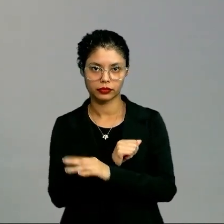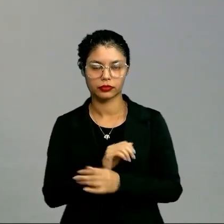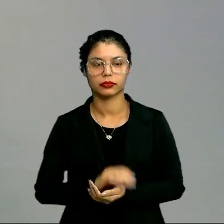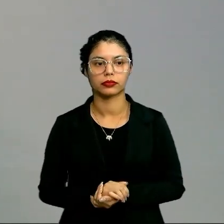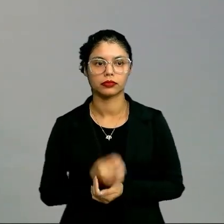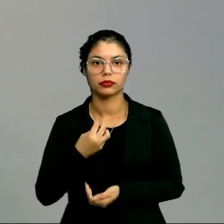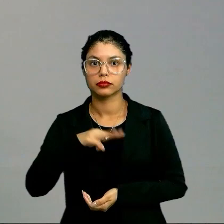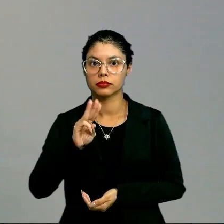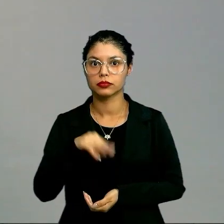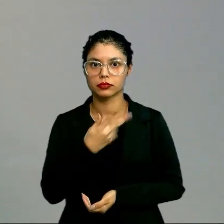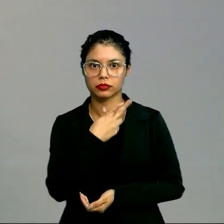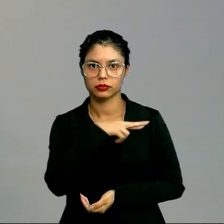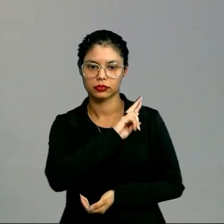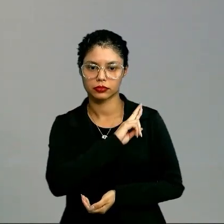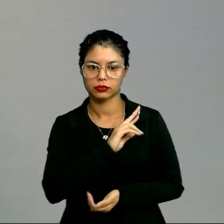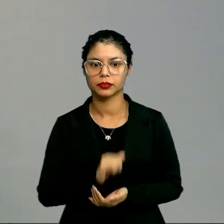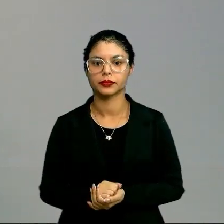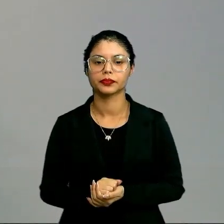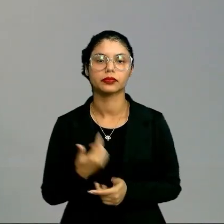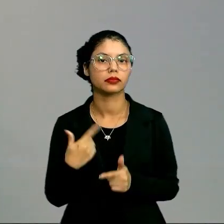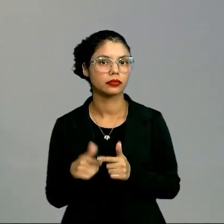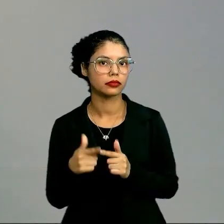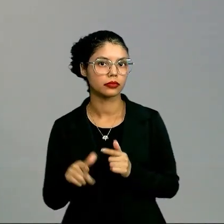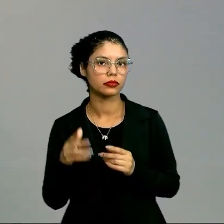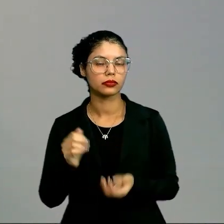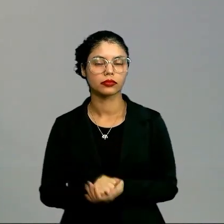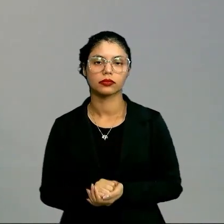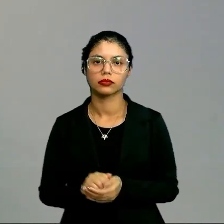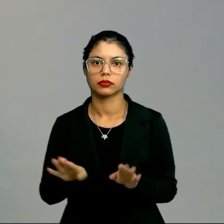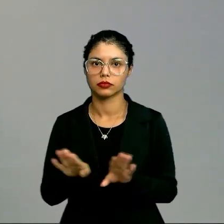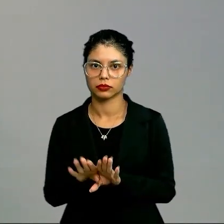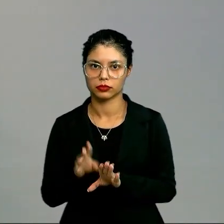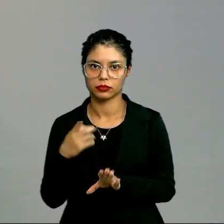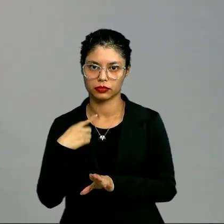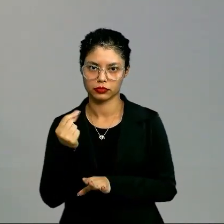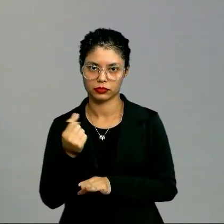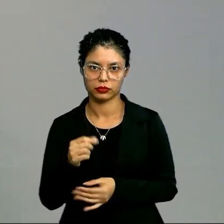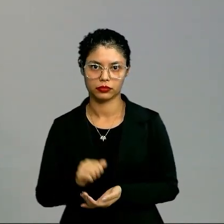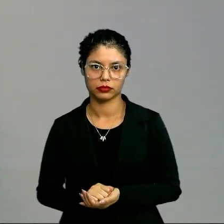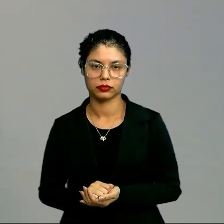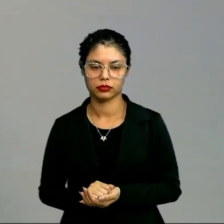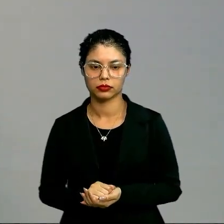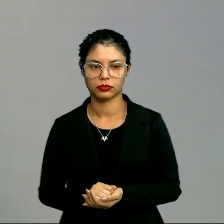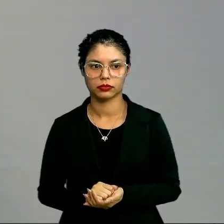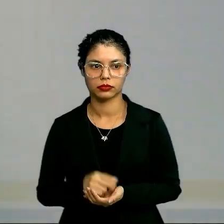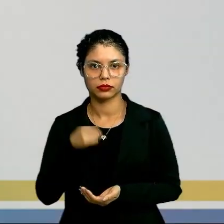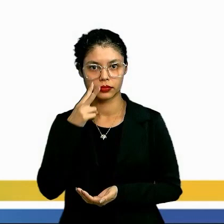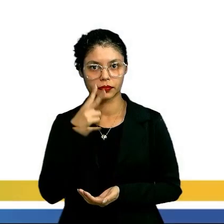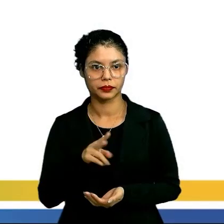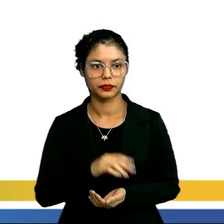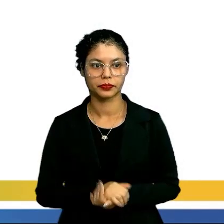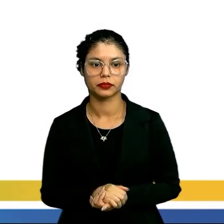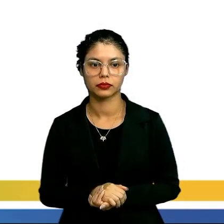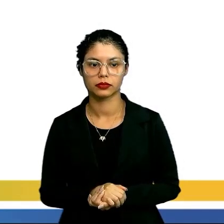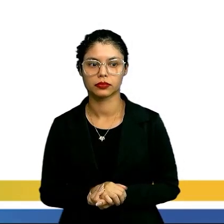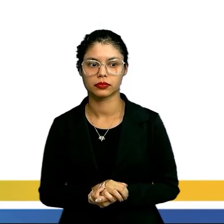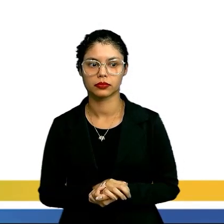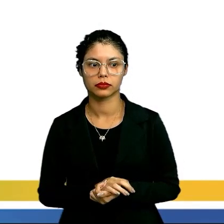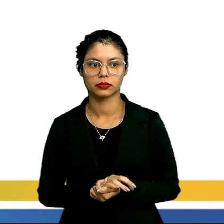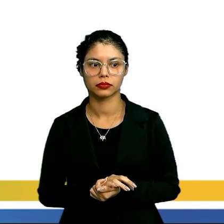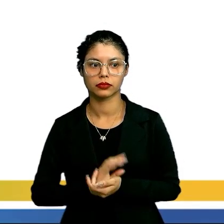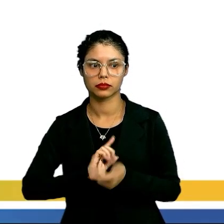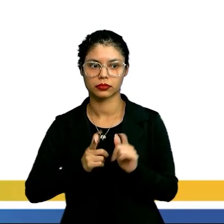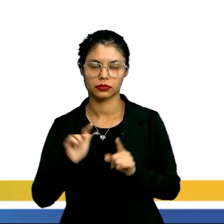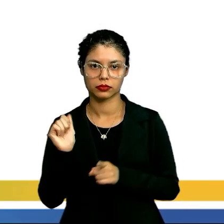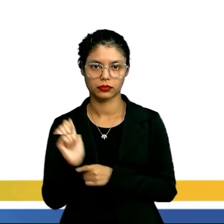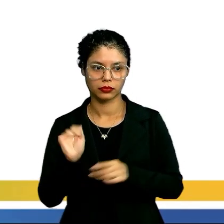Então, quem é o responsável por essa situação de vazamento ao abrir o refrigerante? Vamos ver aí? Letra